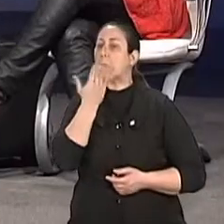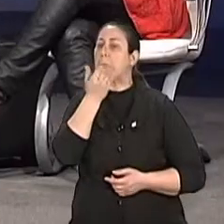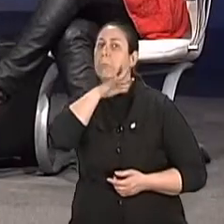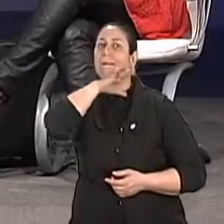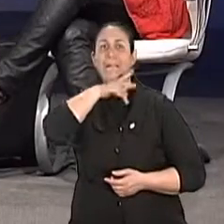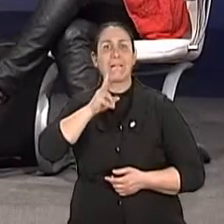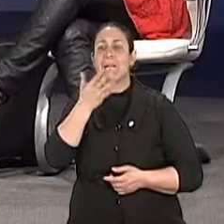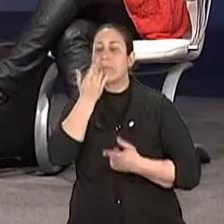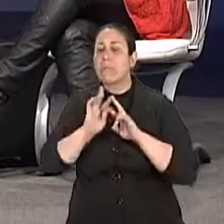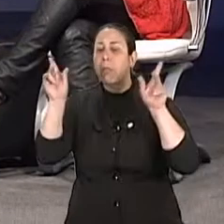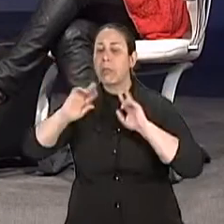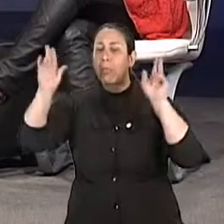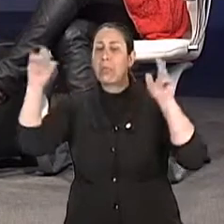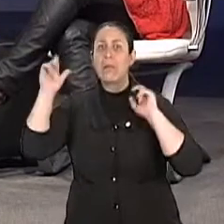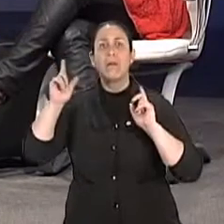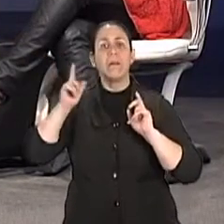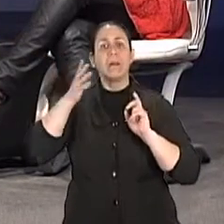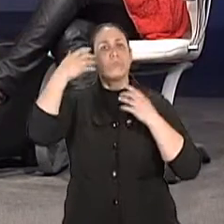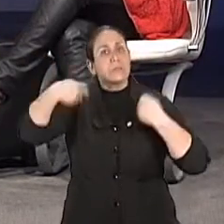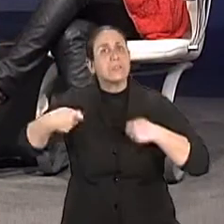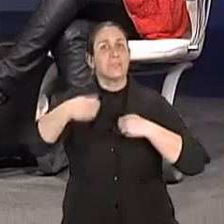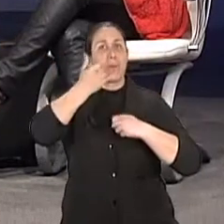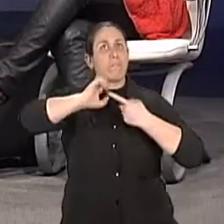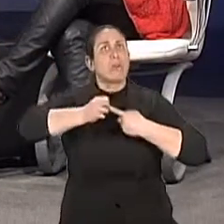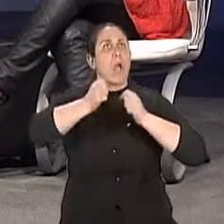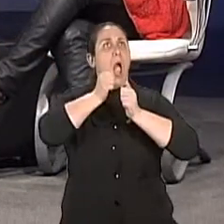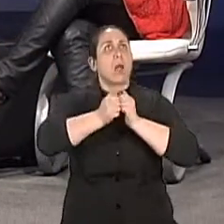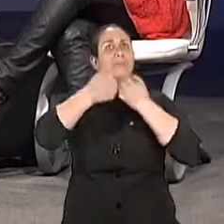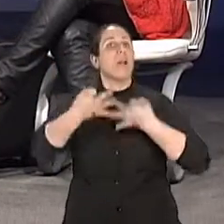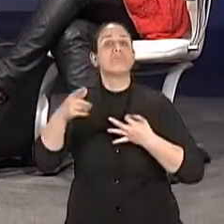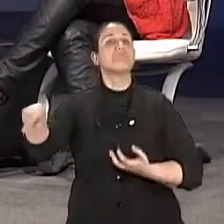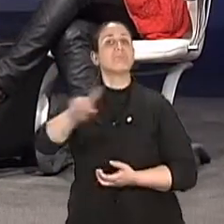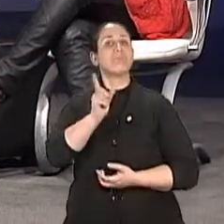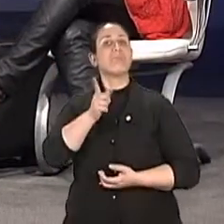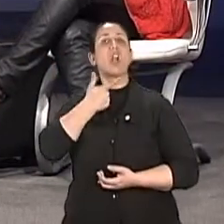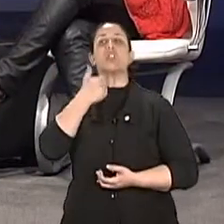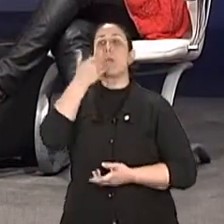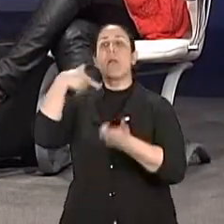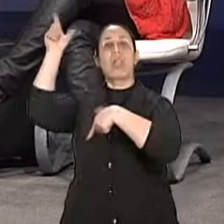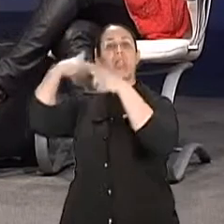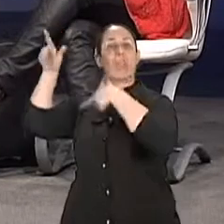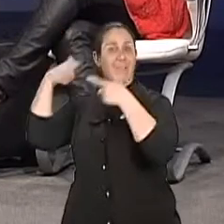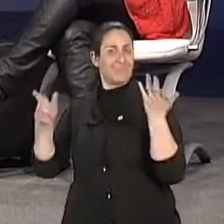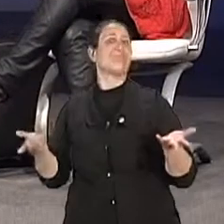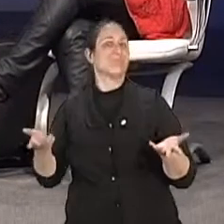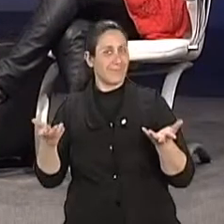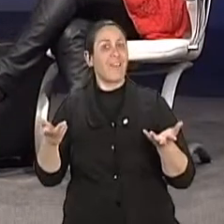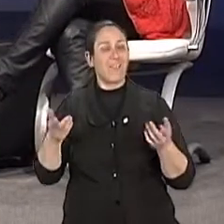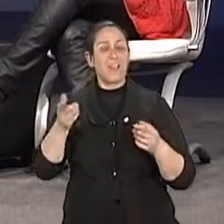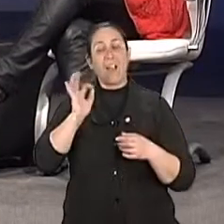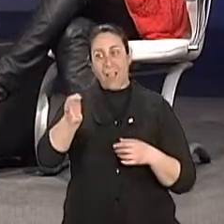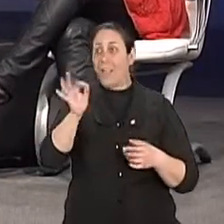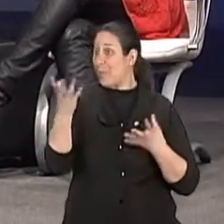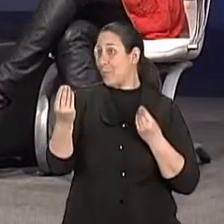que a gente é que põe dentro de casa para eles, né? O pior é isso. Infelizmente. O pior é isso, né? E se não põe, dá briga. Pois é, mas aí eu prefiro